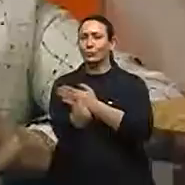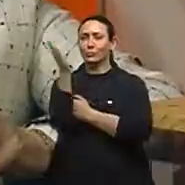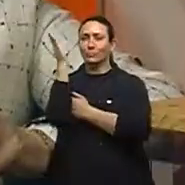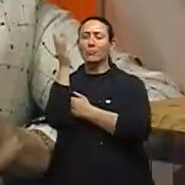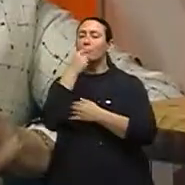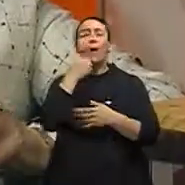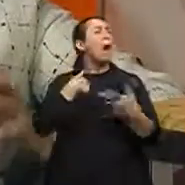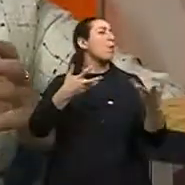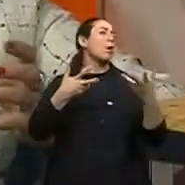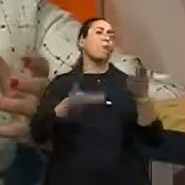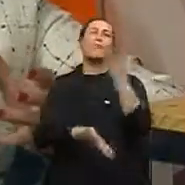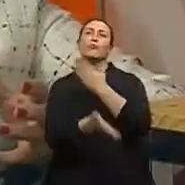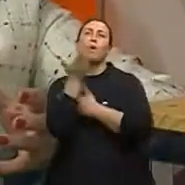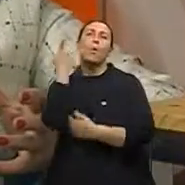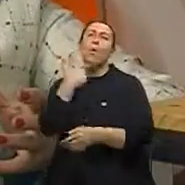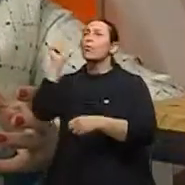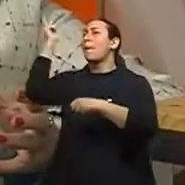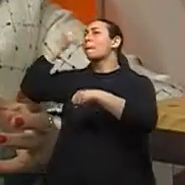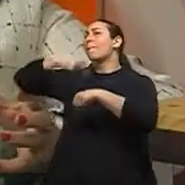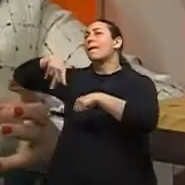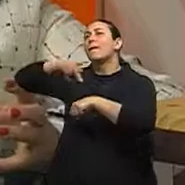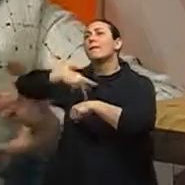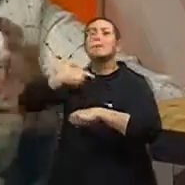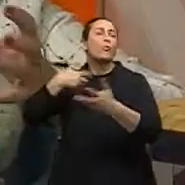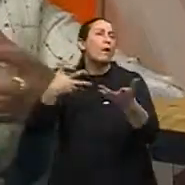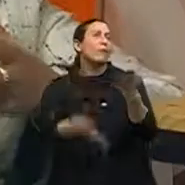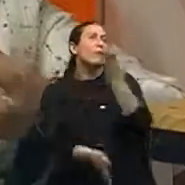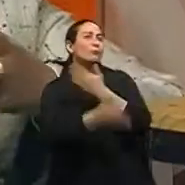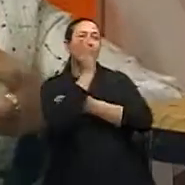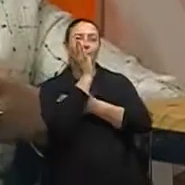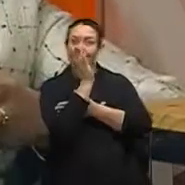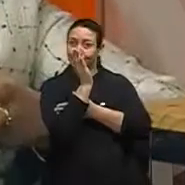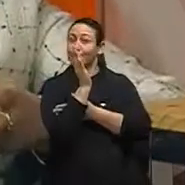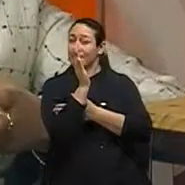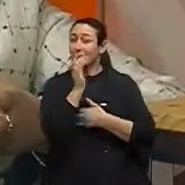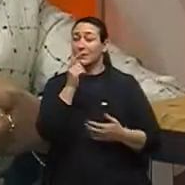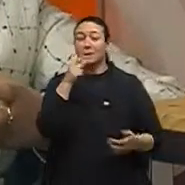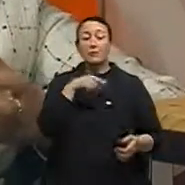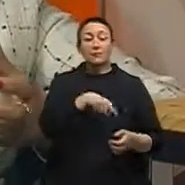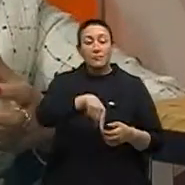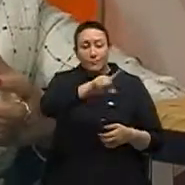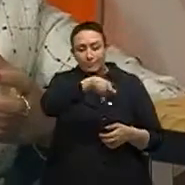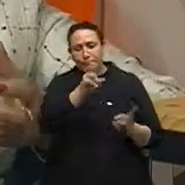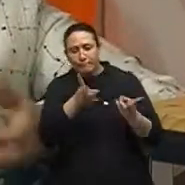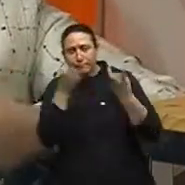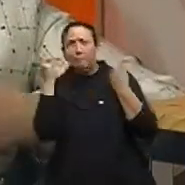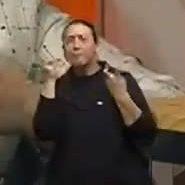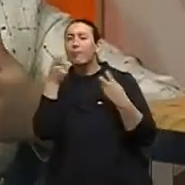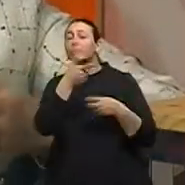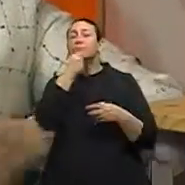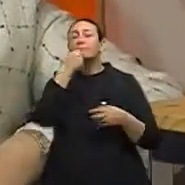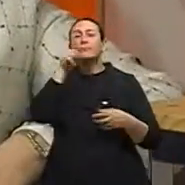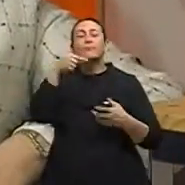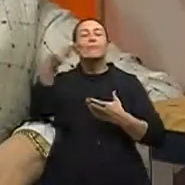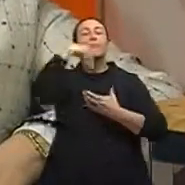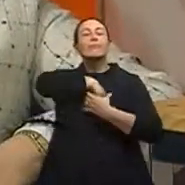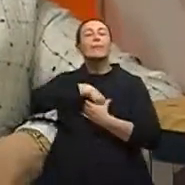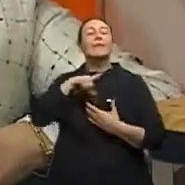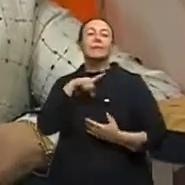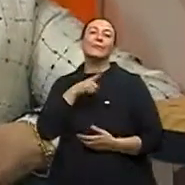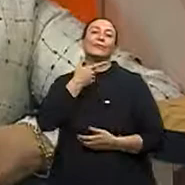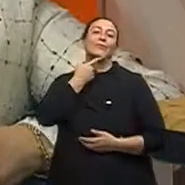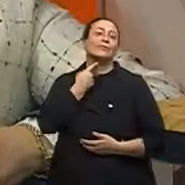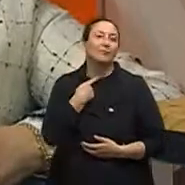para outro país para outros locais e a gente tomou isso também num sentido mais do inconsciente né